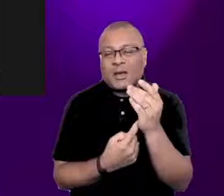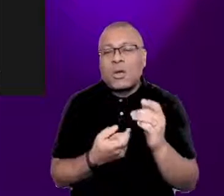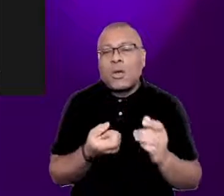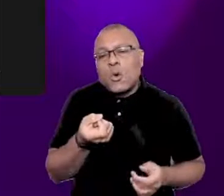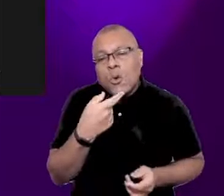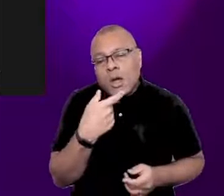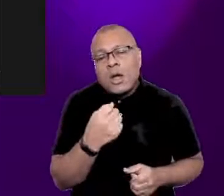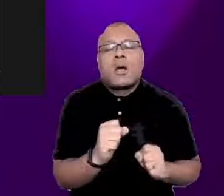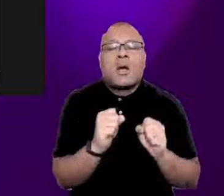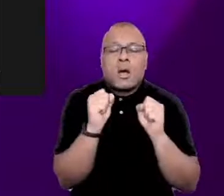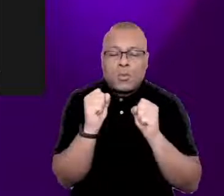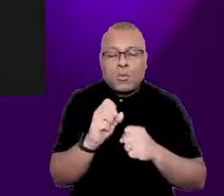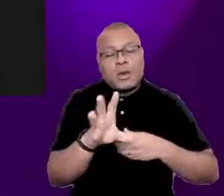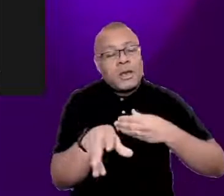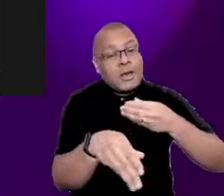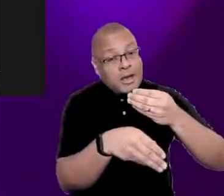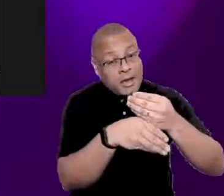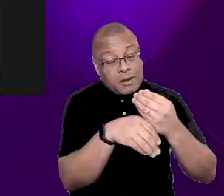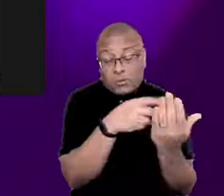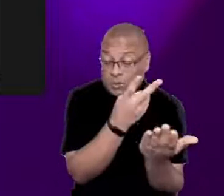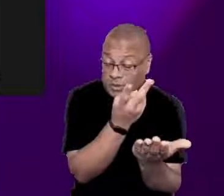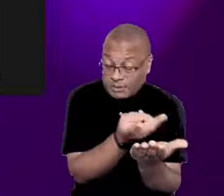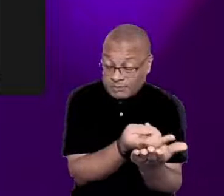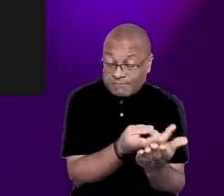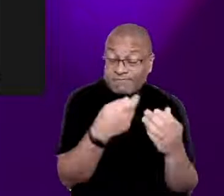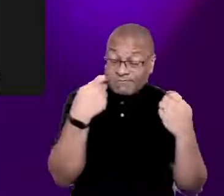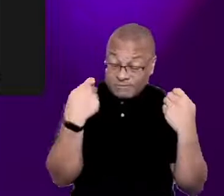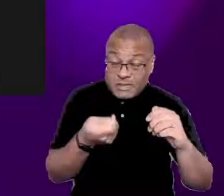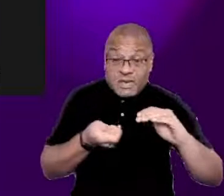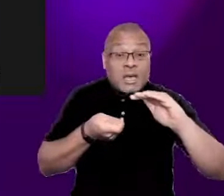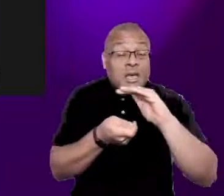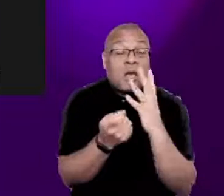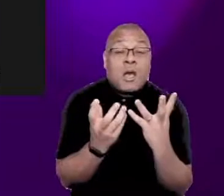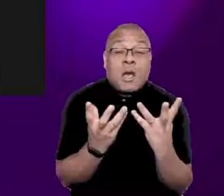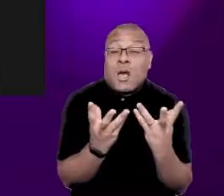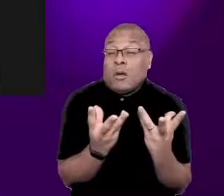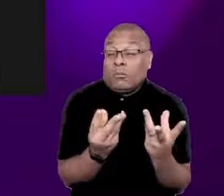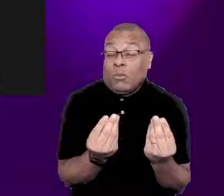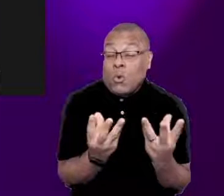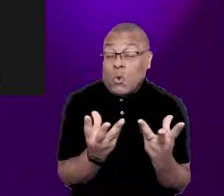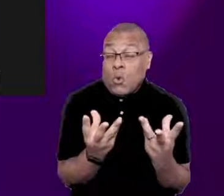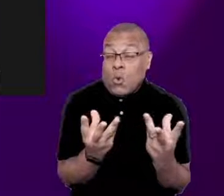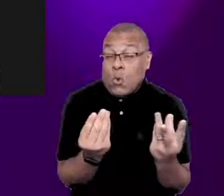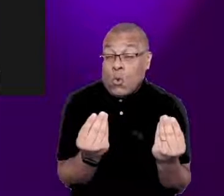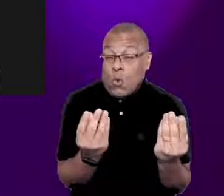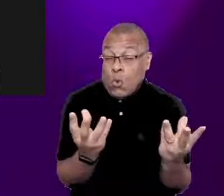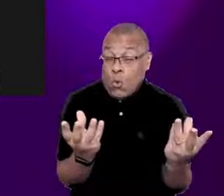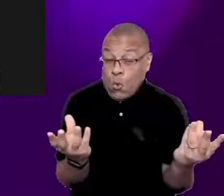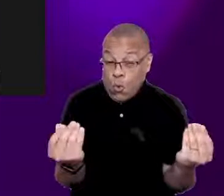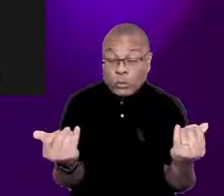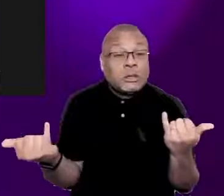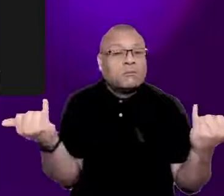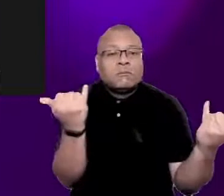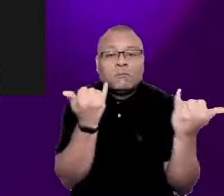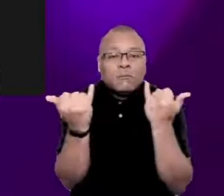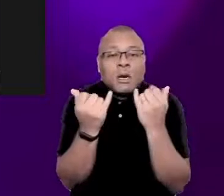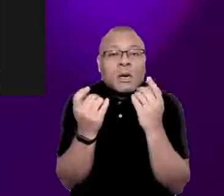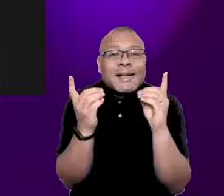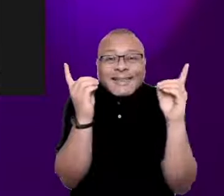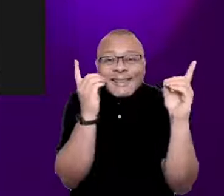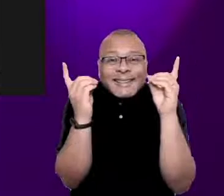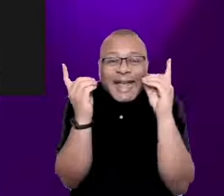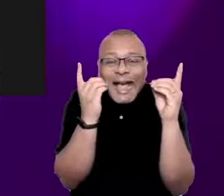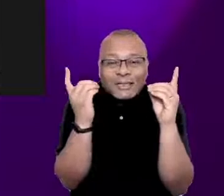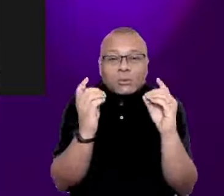medicamento poderia trazer para o paciente. Então, nós precisamos investir muito ainda em sistemas de informação e